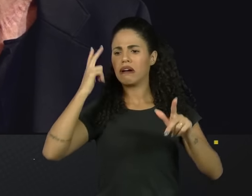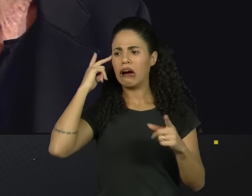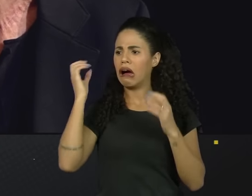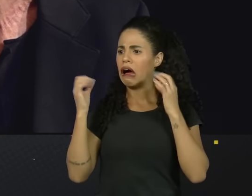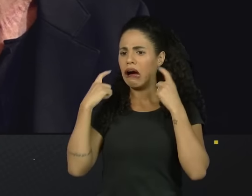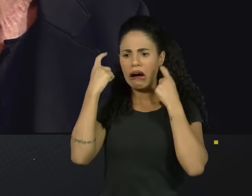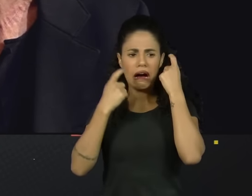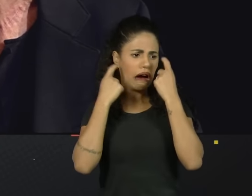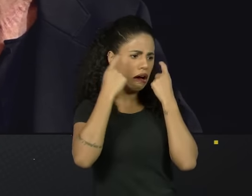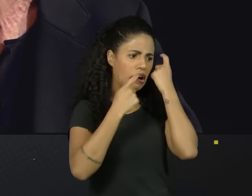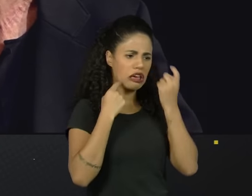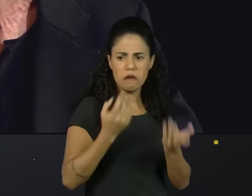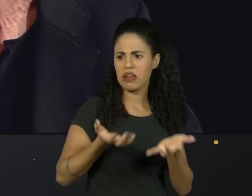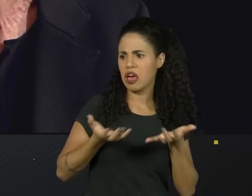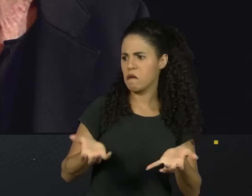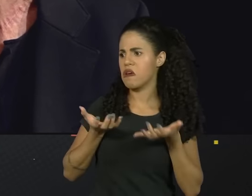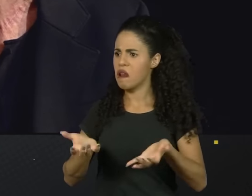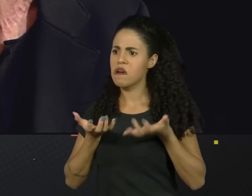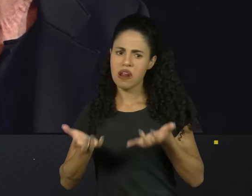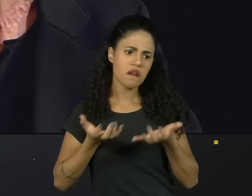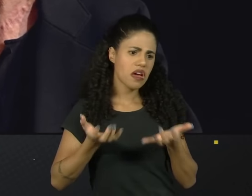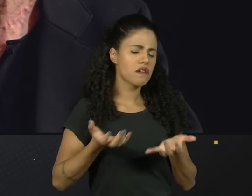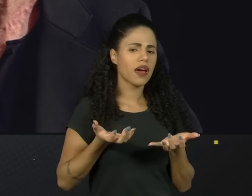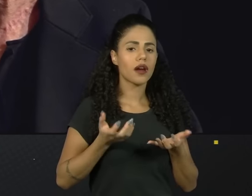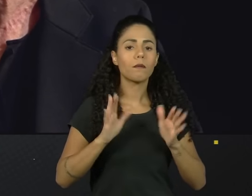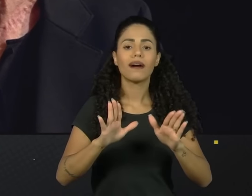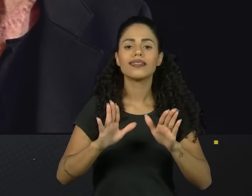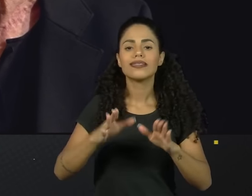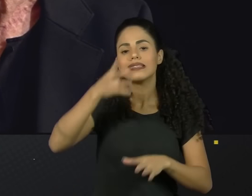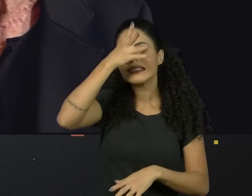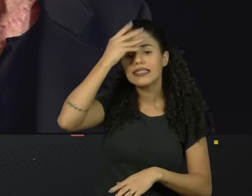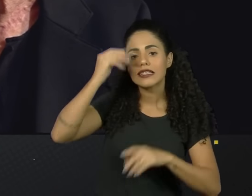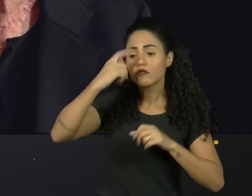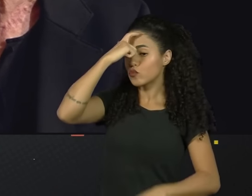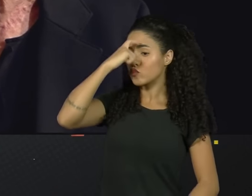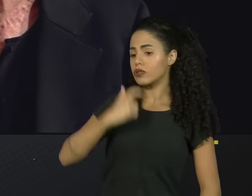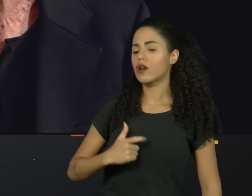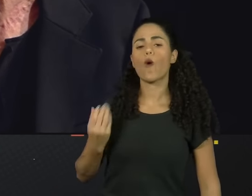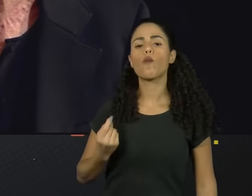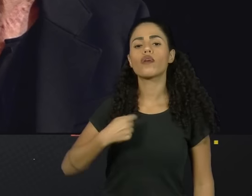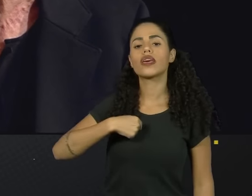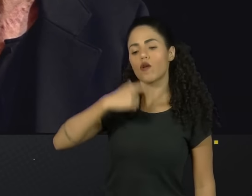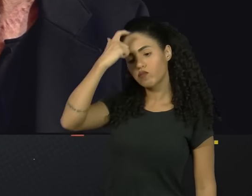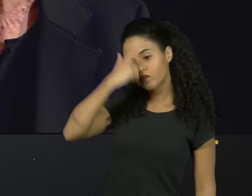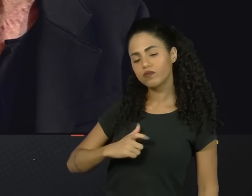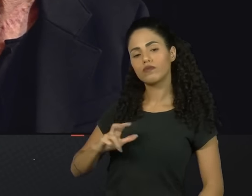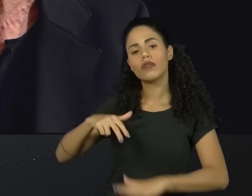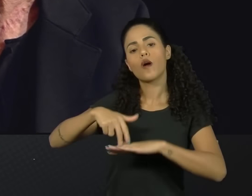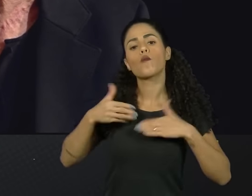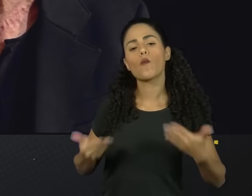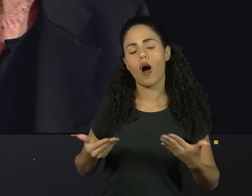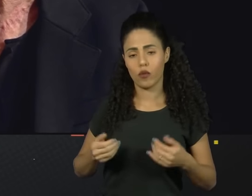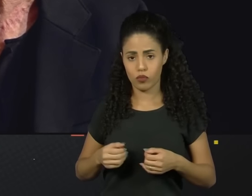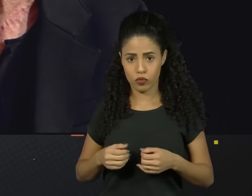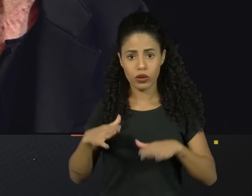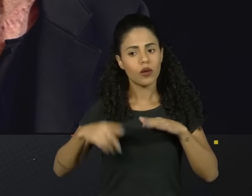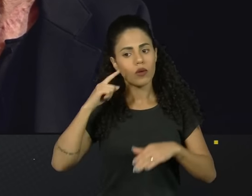o ter, né? Com o ostentar. E você sempre foi uma mulher que eu conseguia ver as roupas